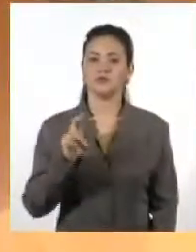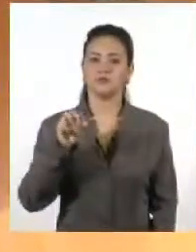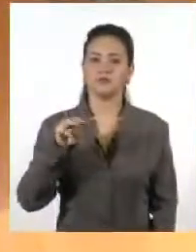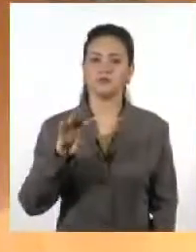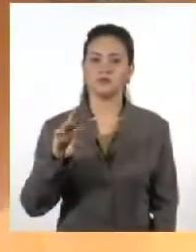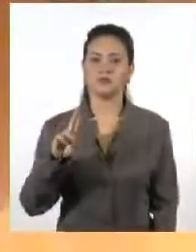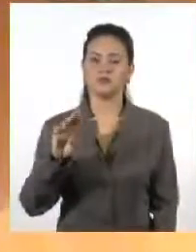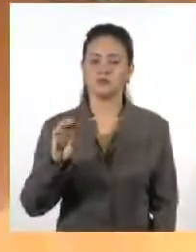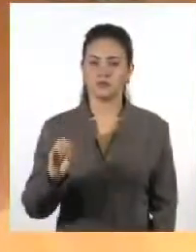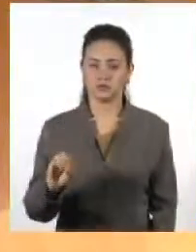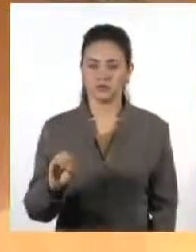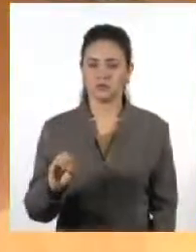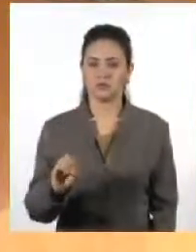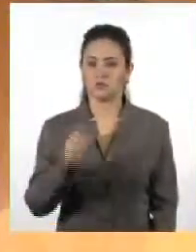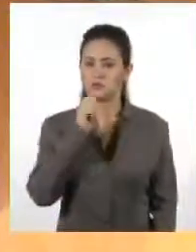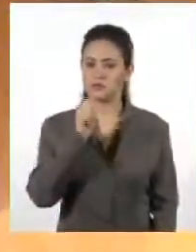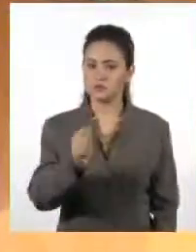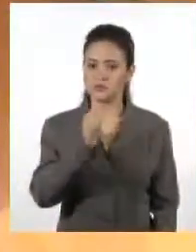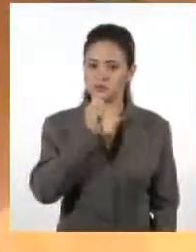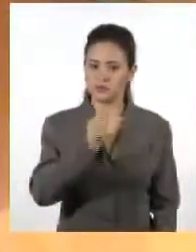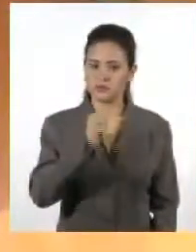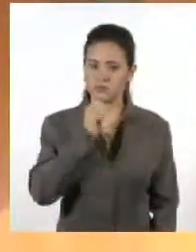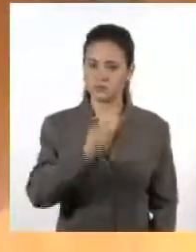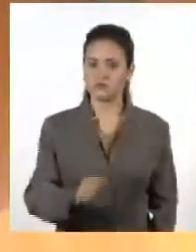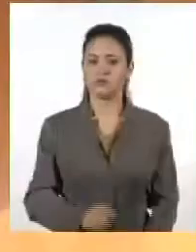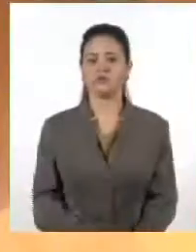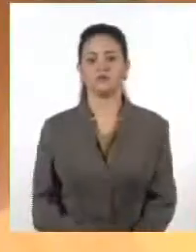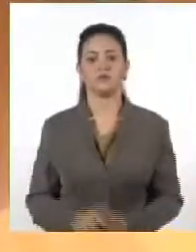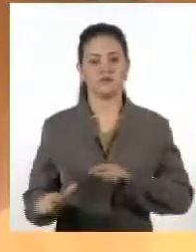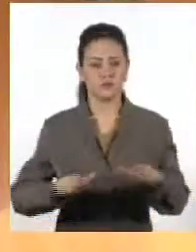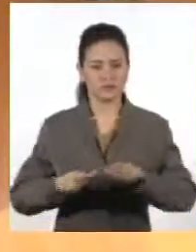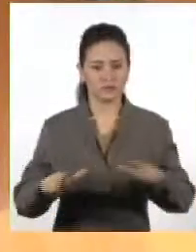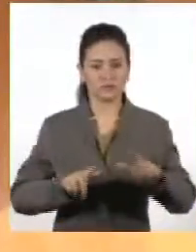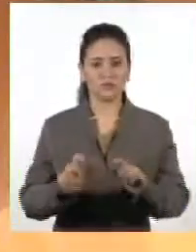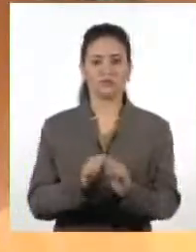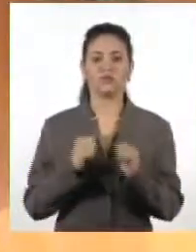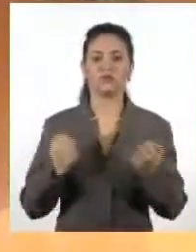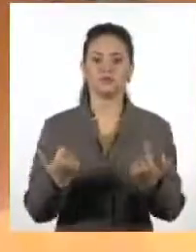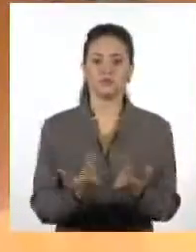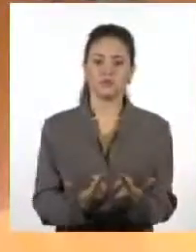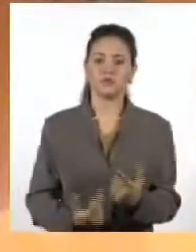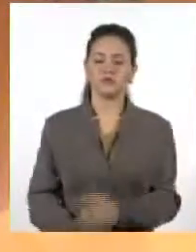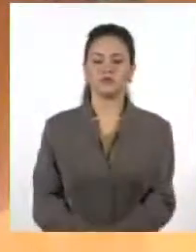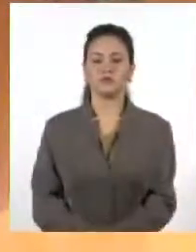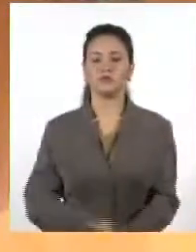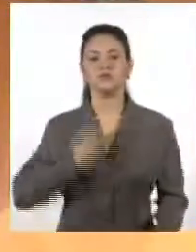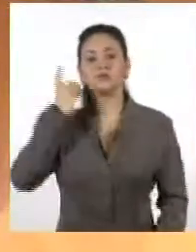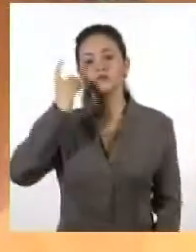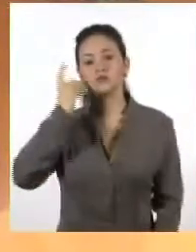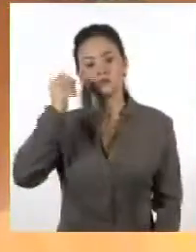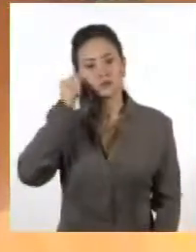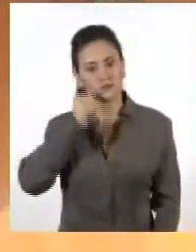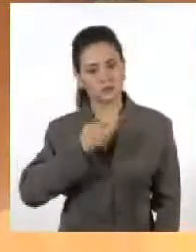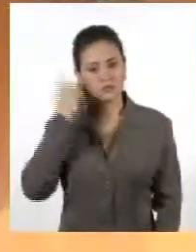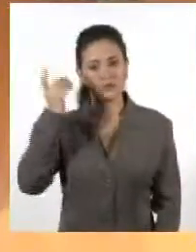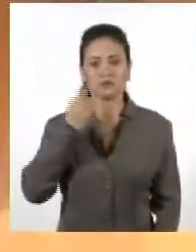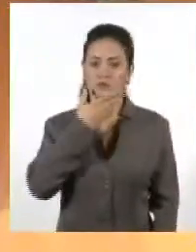imprensa servidores desta casa deputados deputadas